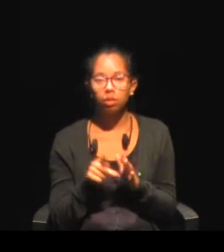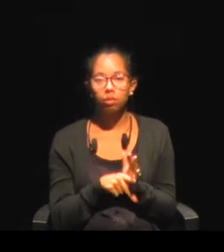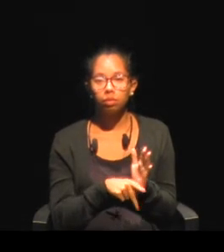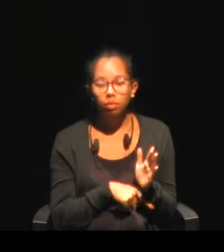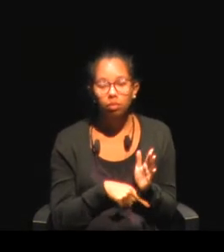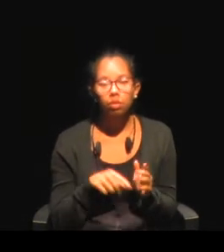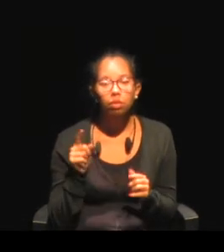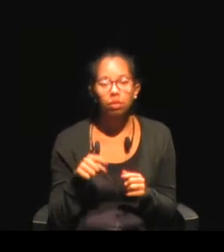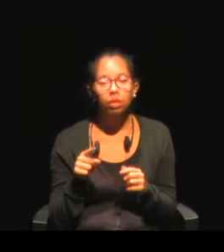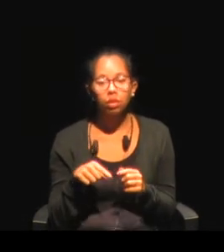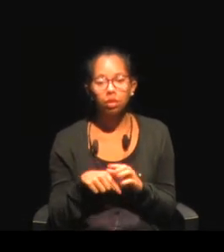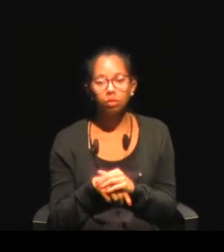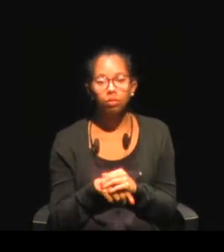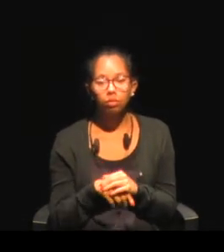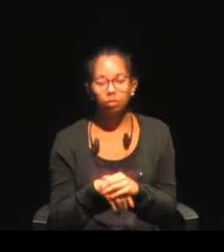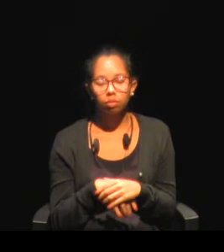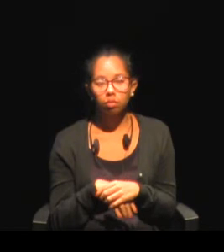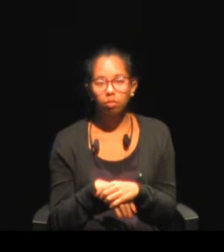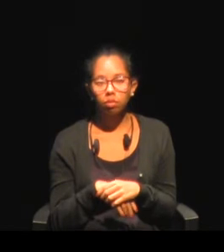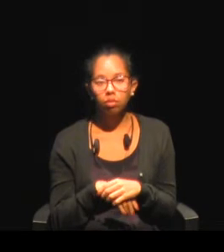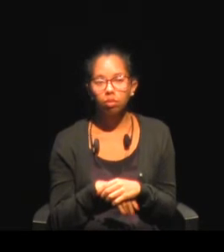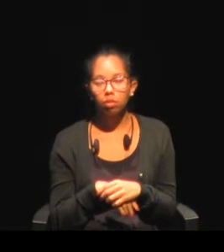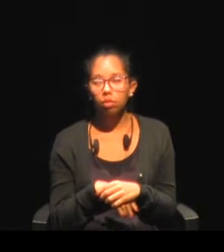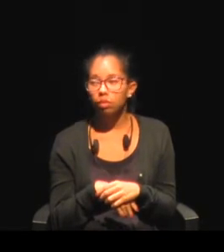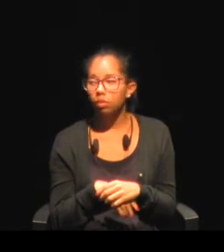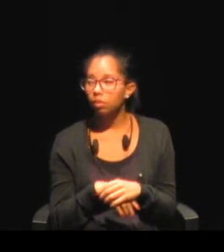É isso. Esse projeto é um projeto